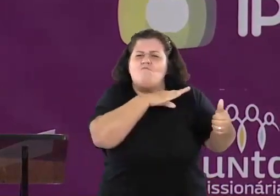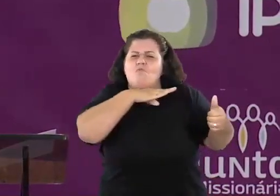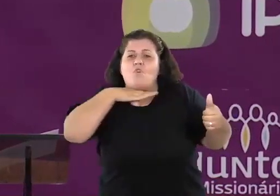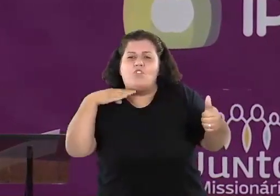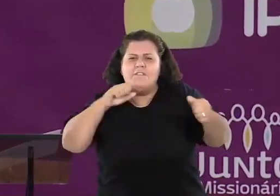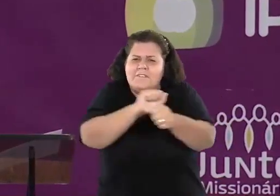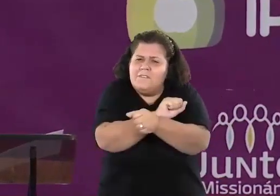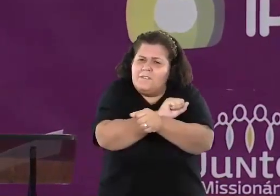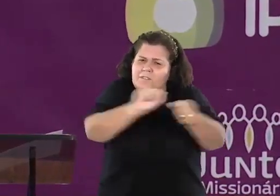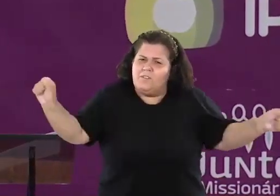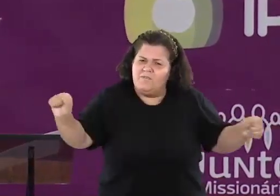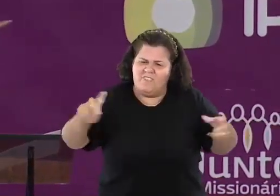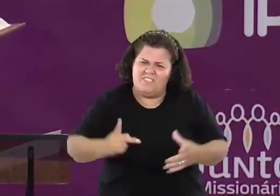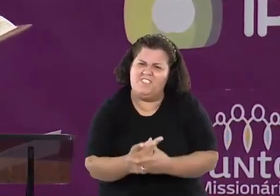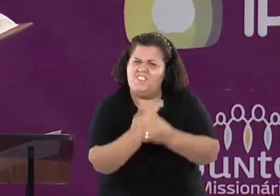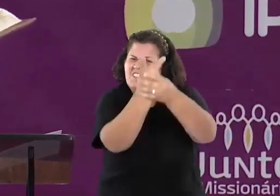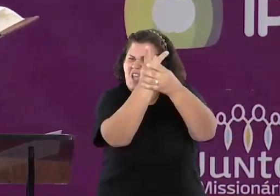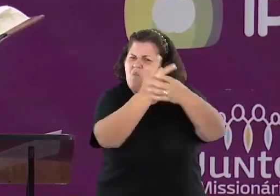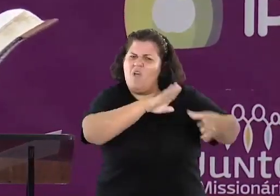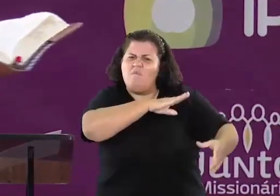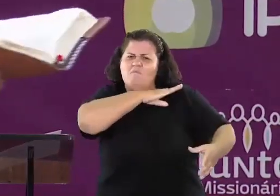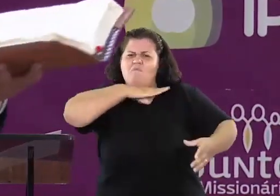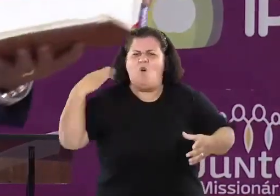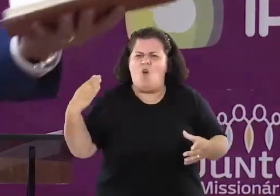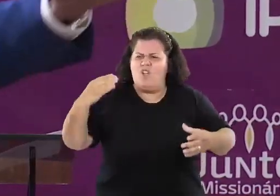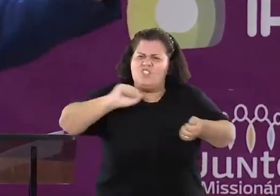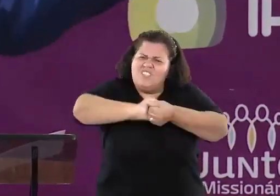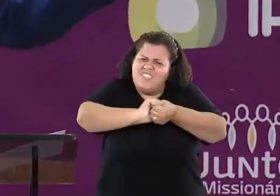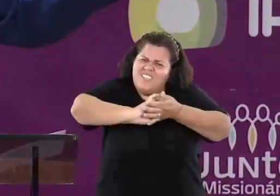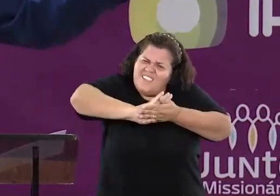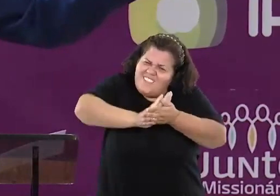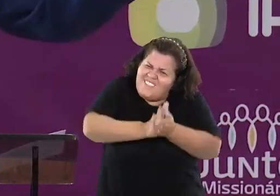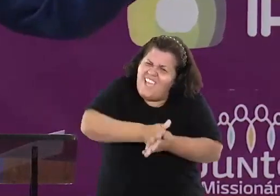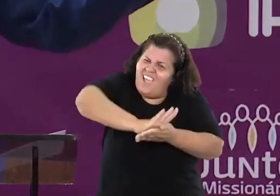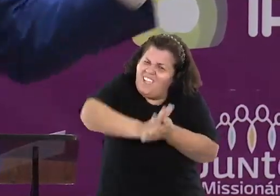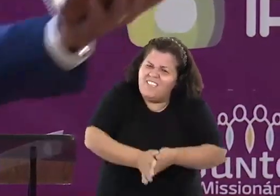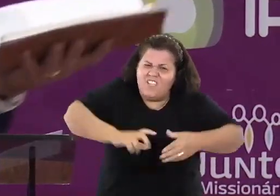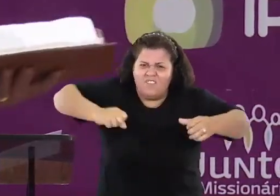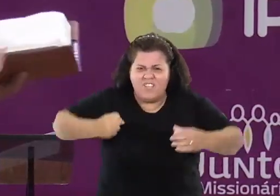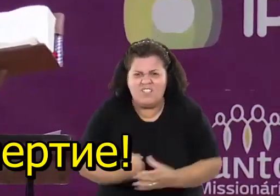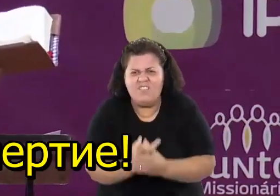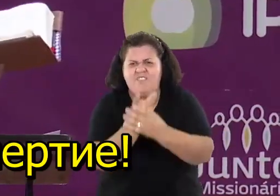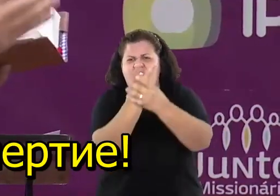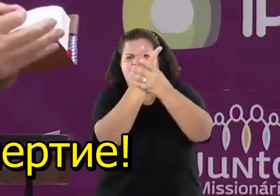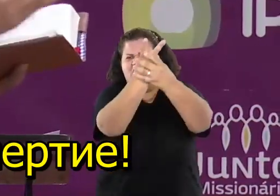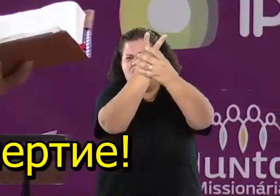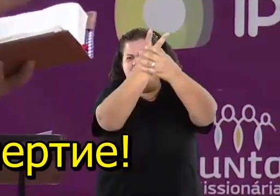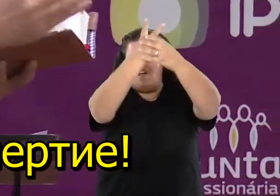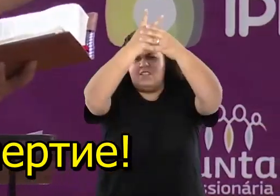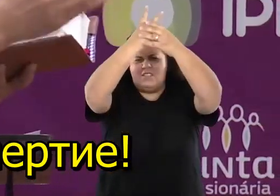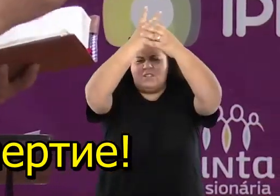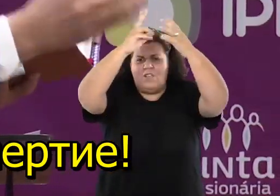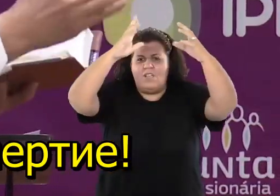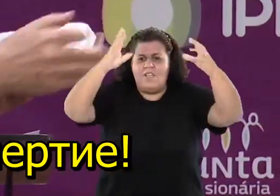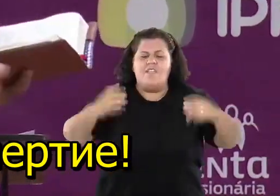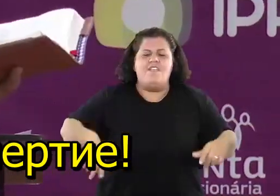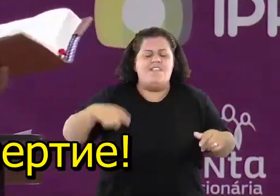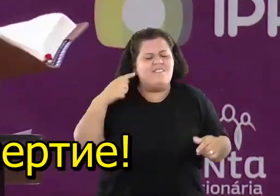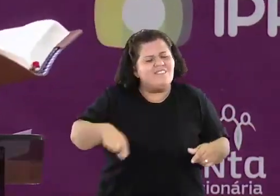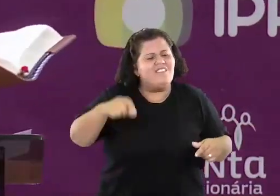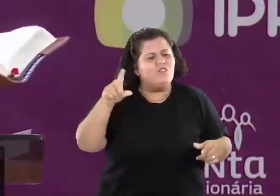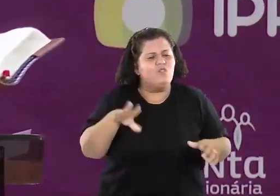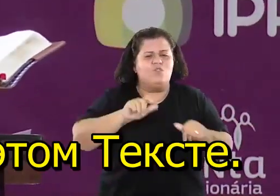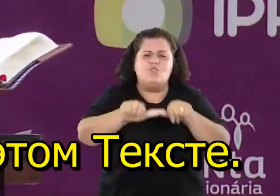arrancou o aguilhão da morte, matou a morte e ressuscitou vitoriosamente, inaugurando a